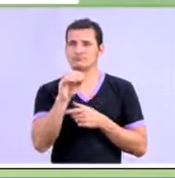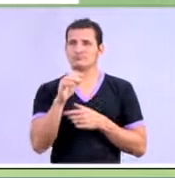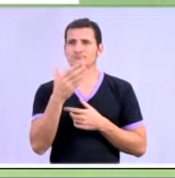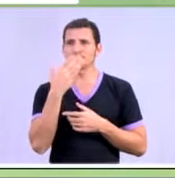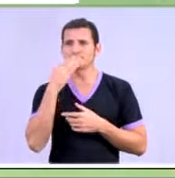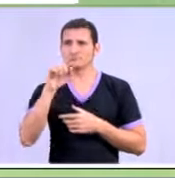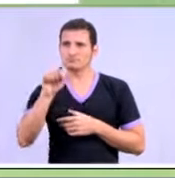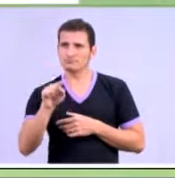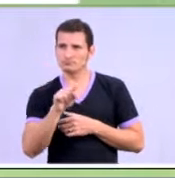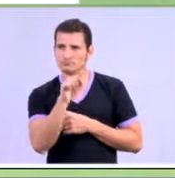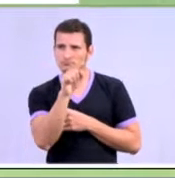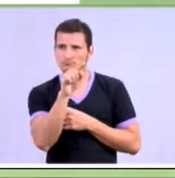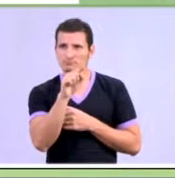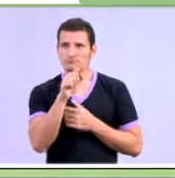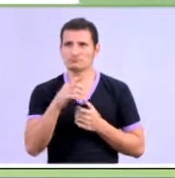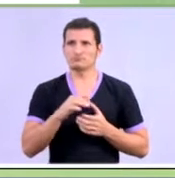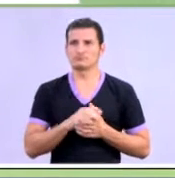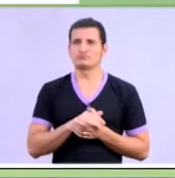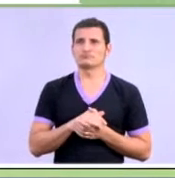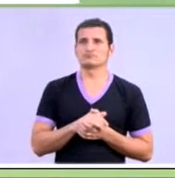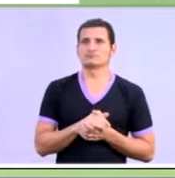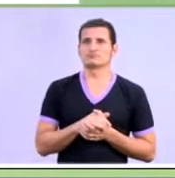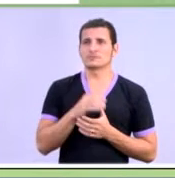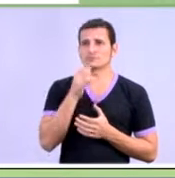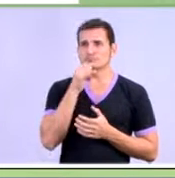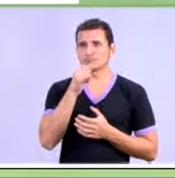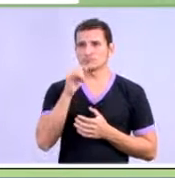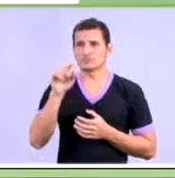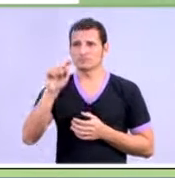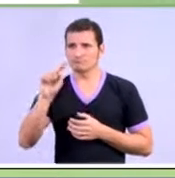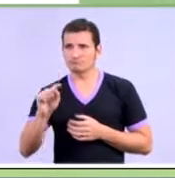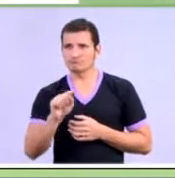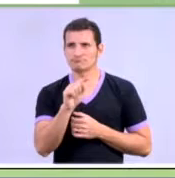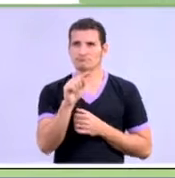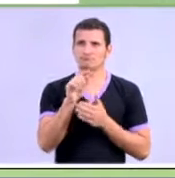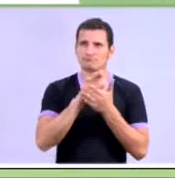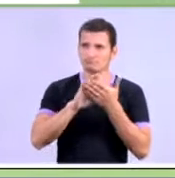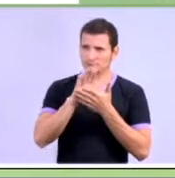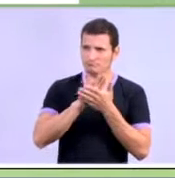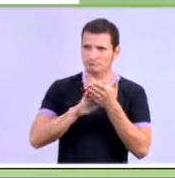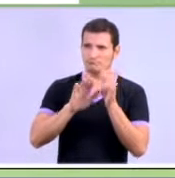aqui, quando não retorna nada, a gente define void. Void, gente,